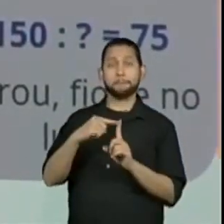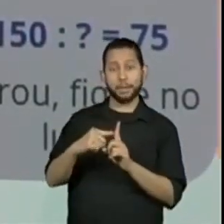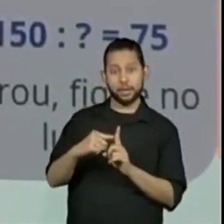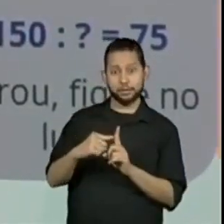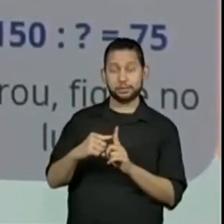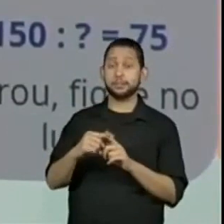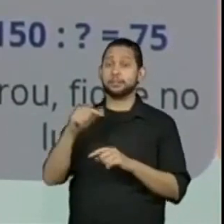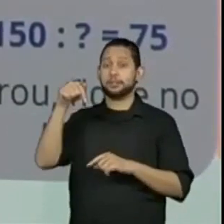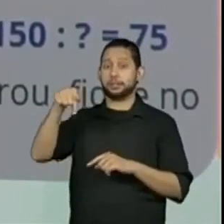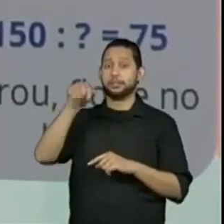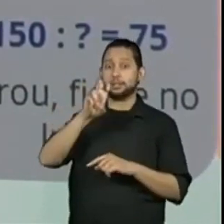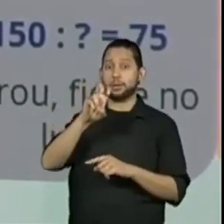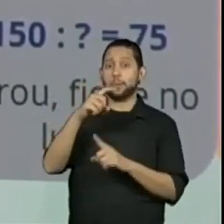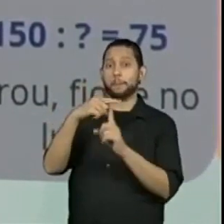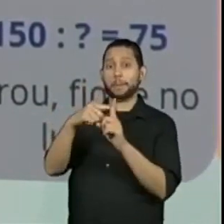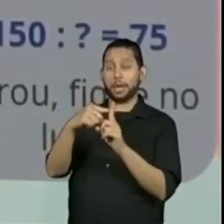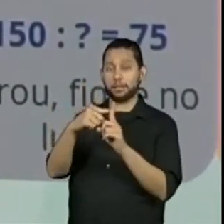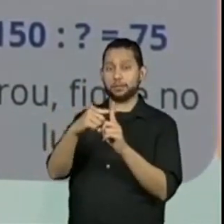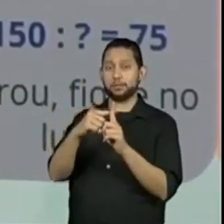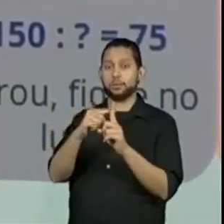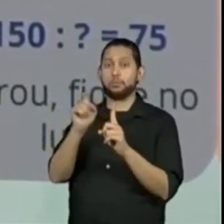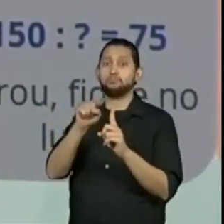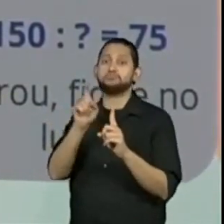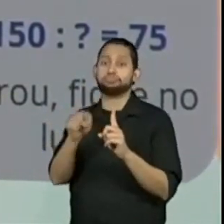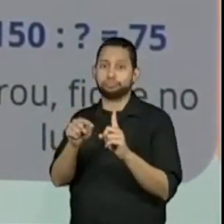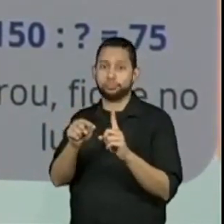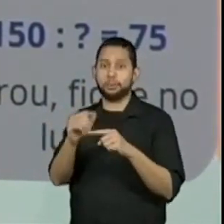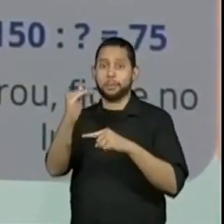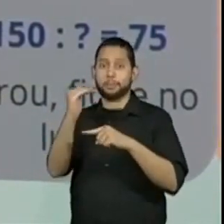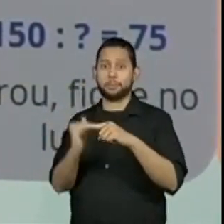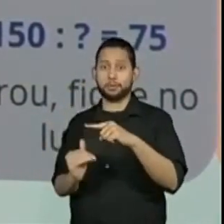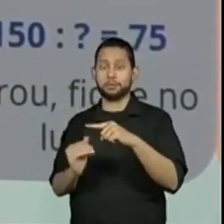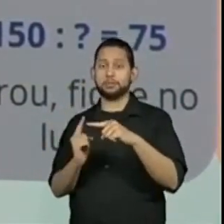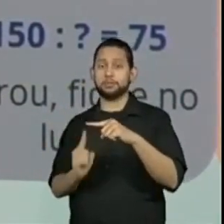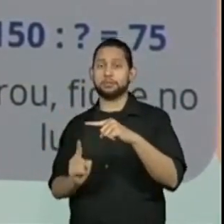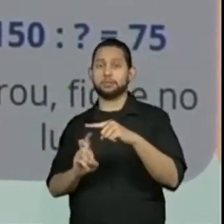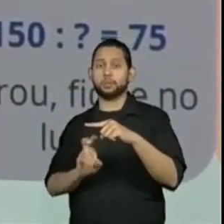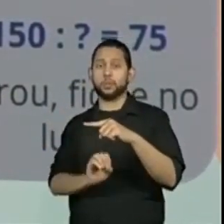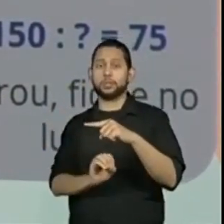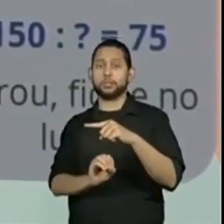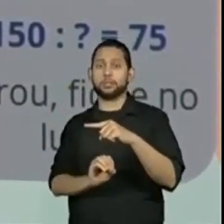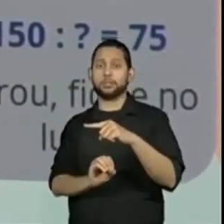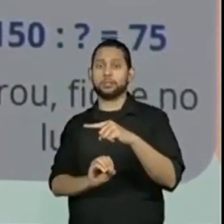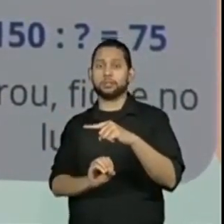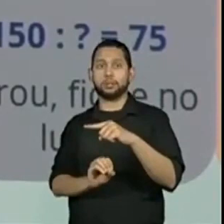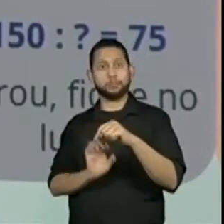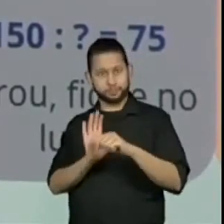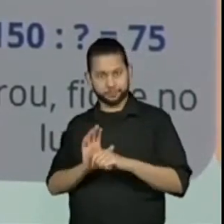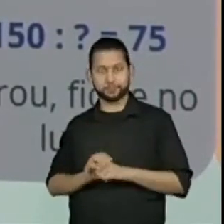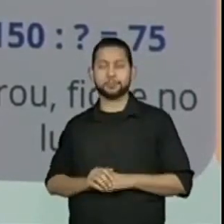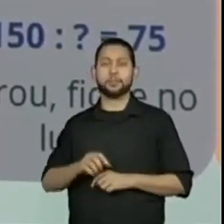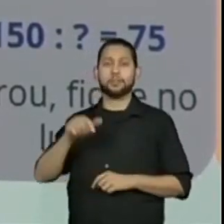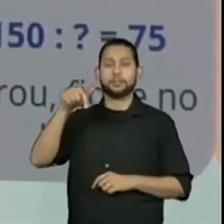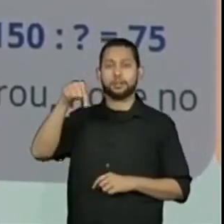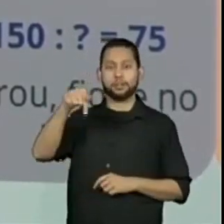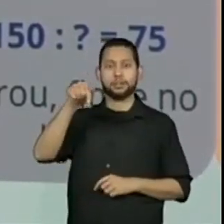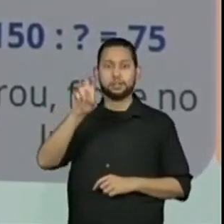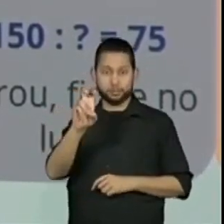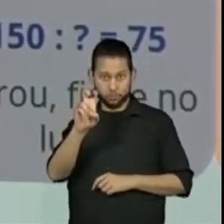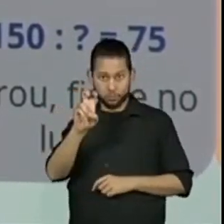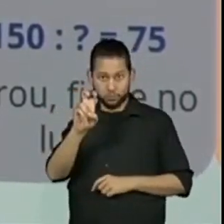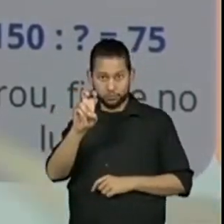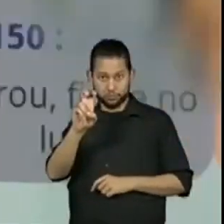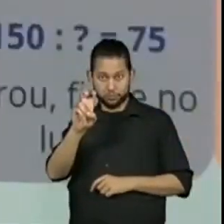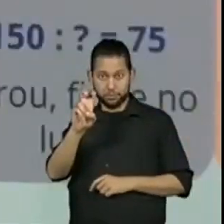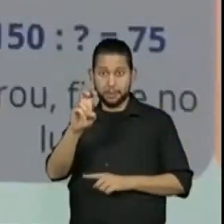número desconhecido é igual a 150. Vamos lá de novo. 75. Eles já estão colocando lá,